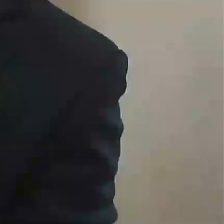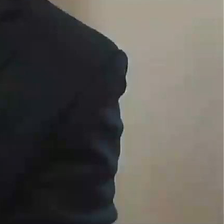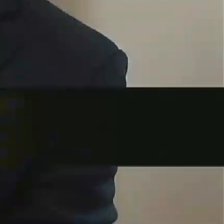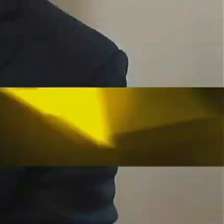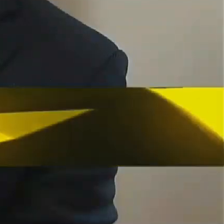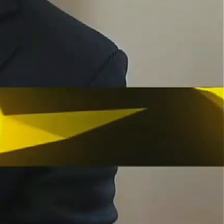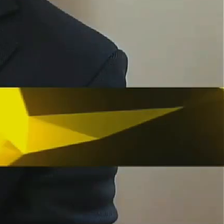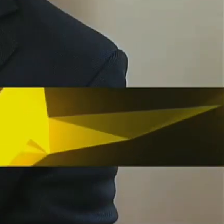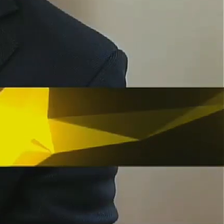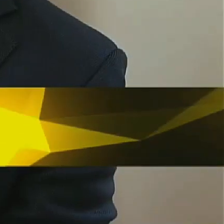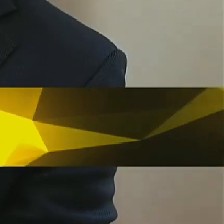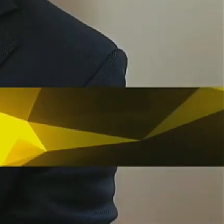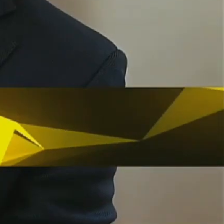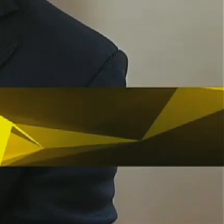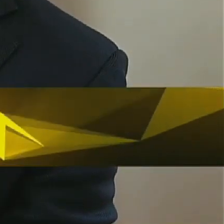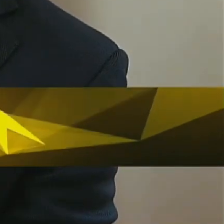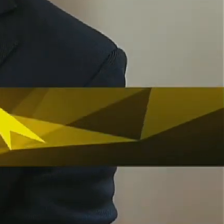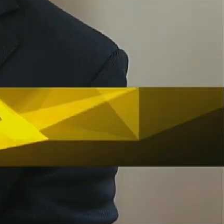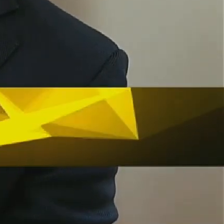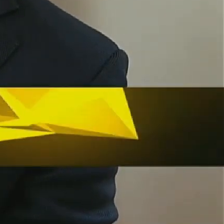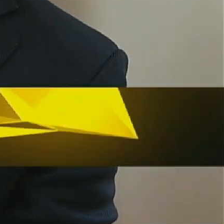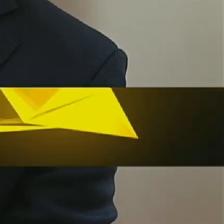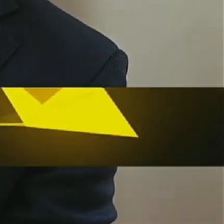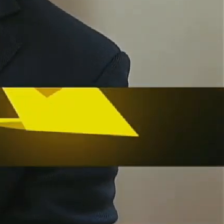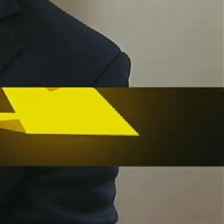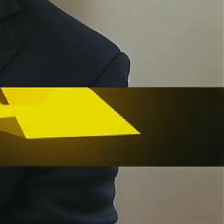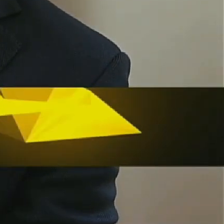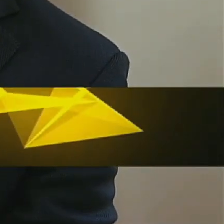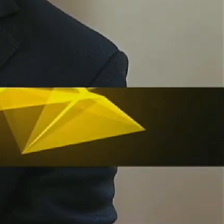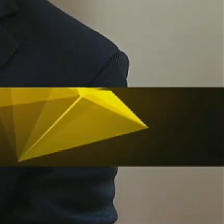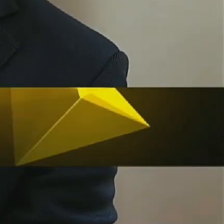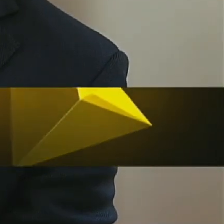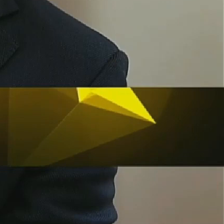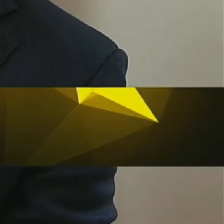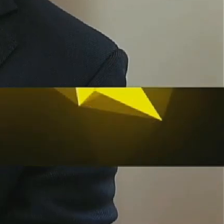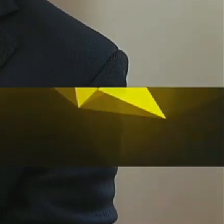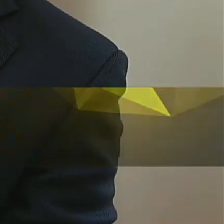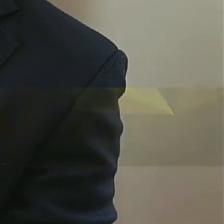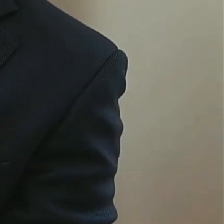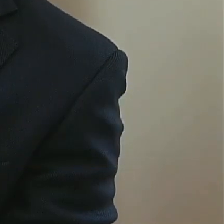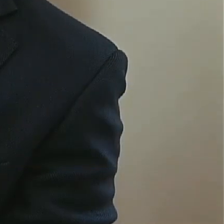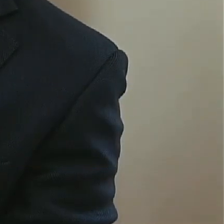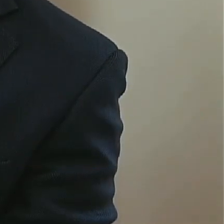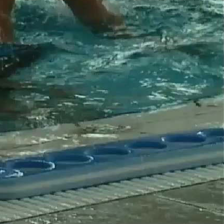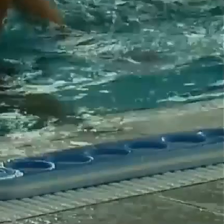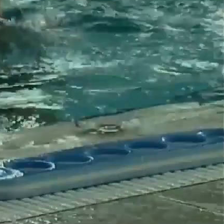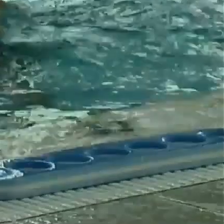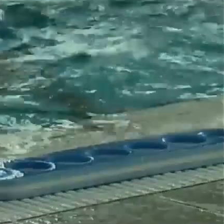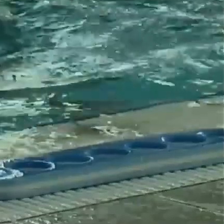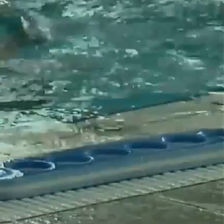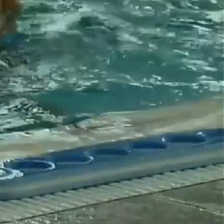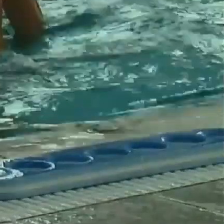É um projeto inovador, deve ser um exemplo para outras instituições, que